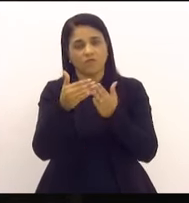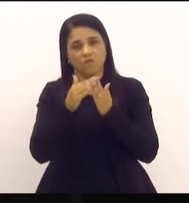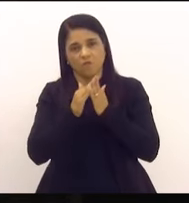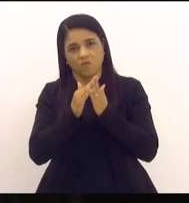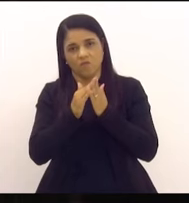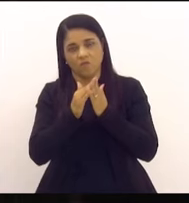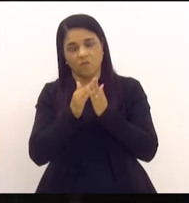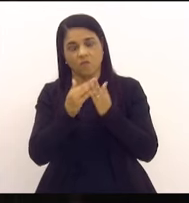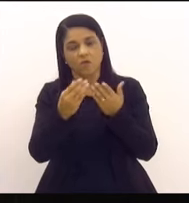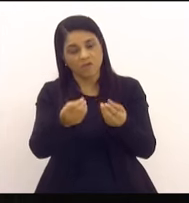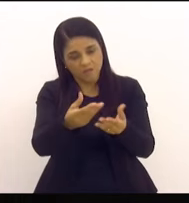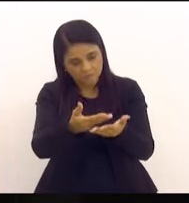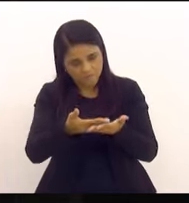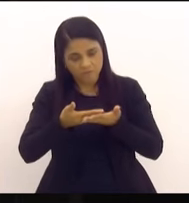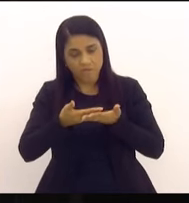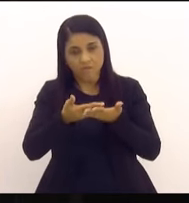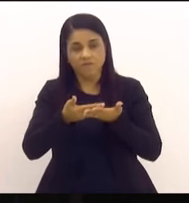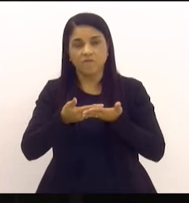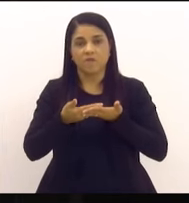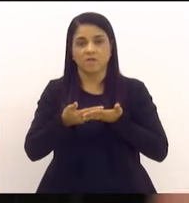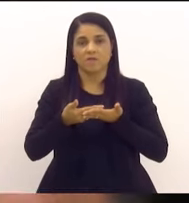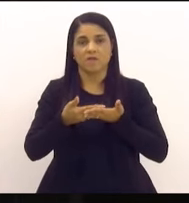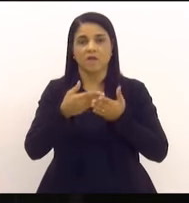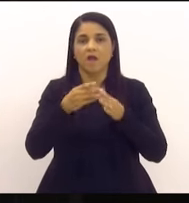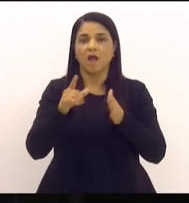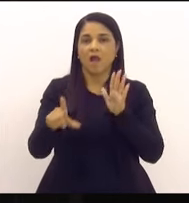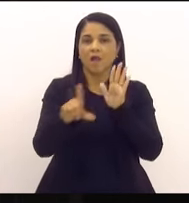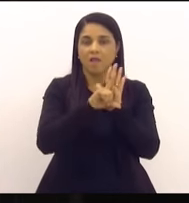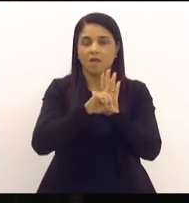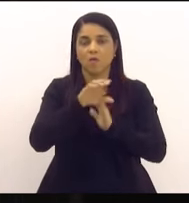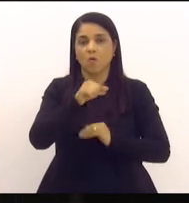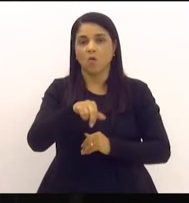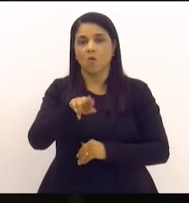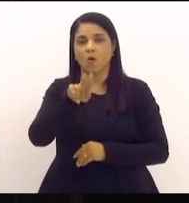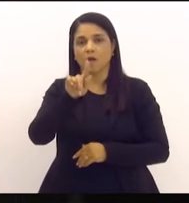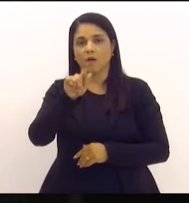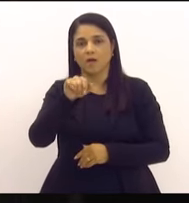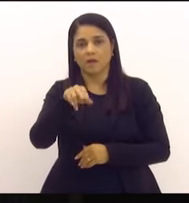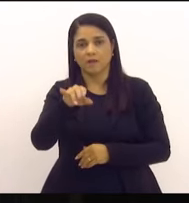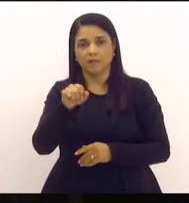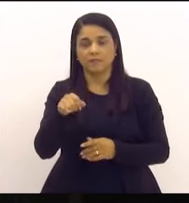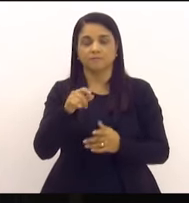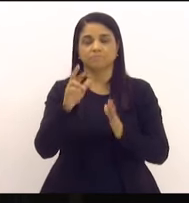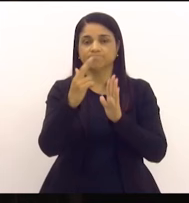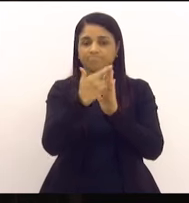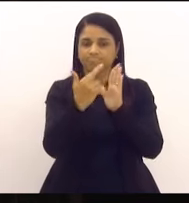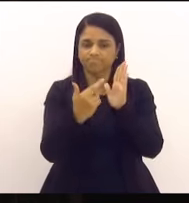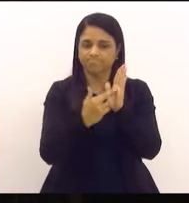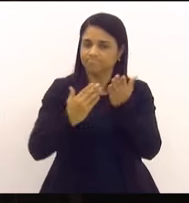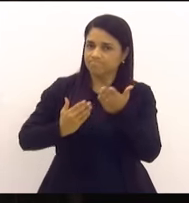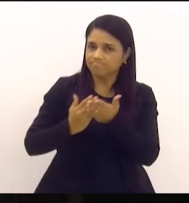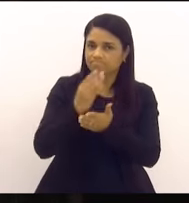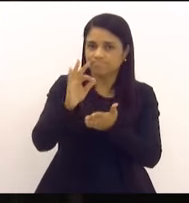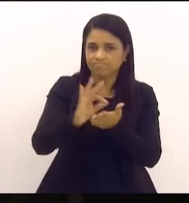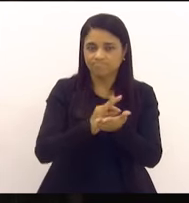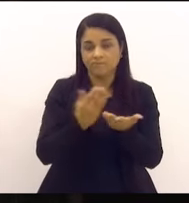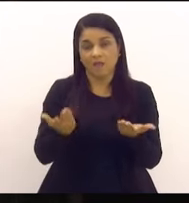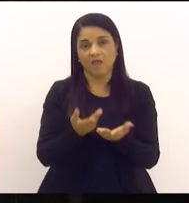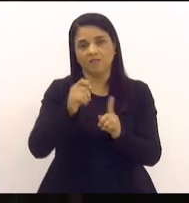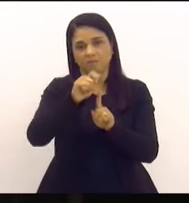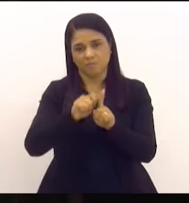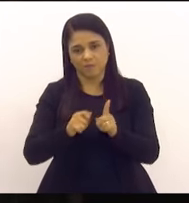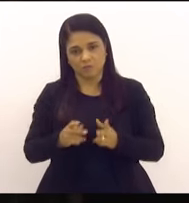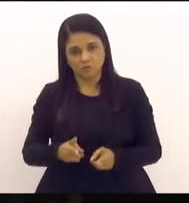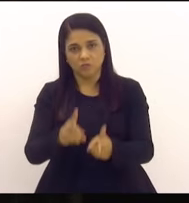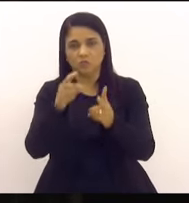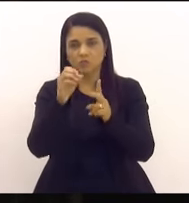lei orgânica da Polícia Civil para ser regulamentada ainda este mês. Nós pedimos isso. E, que